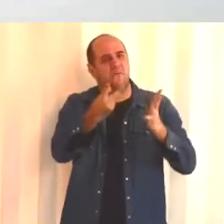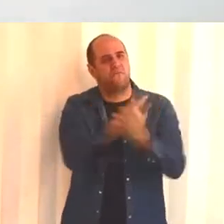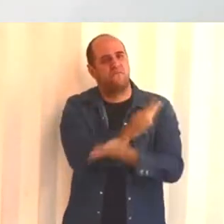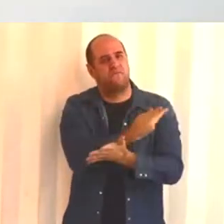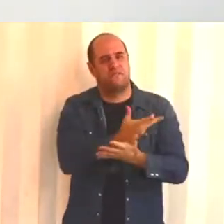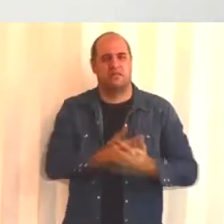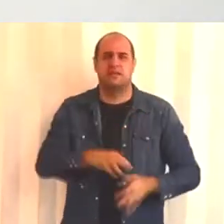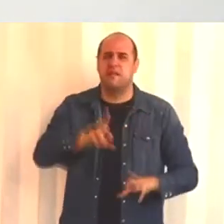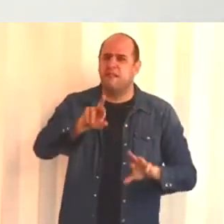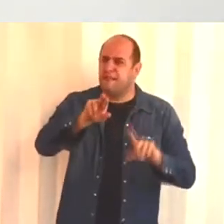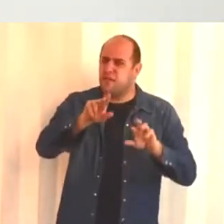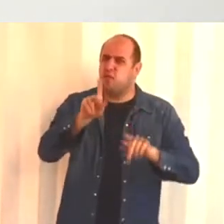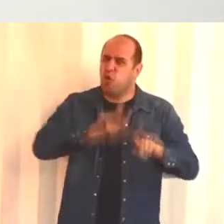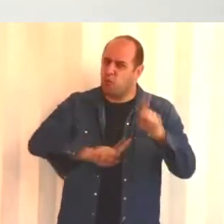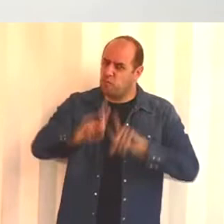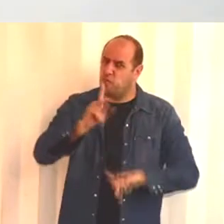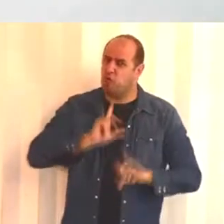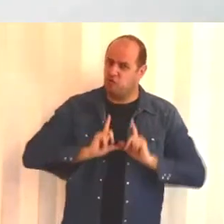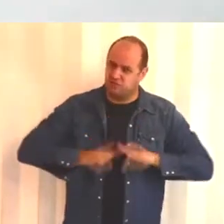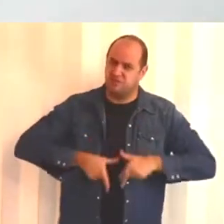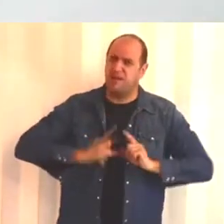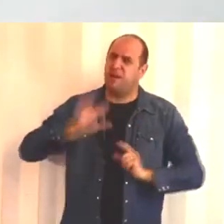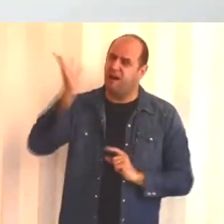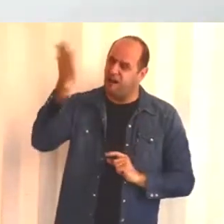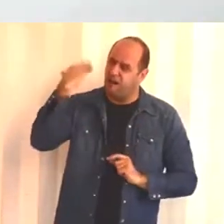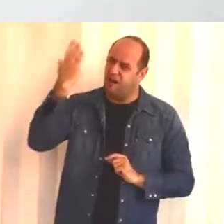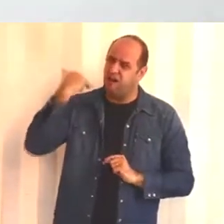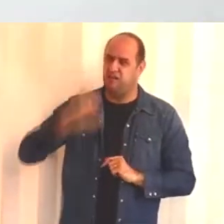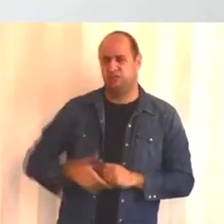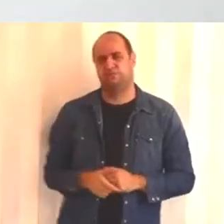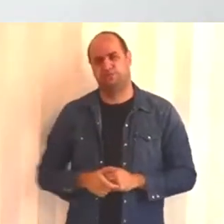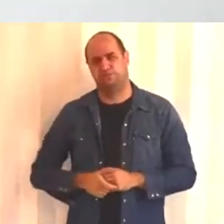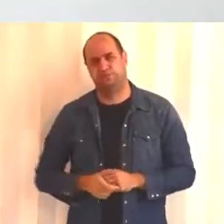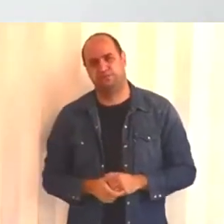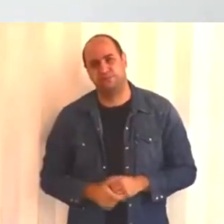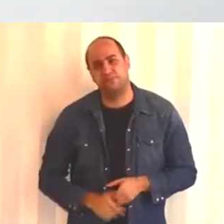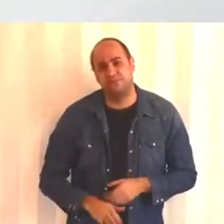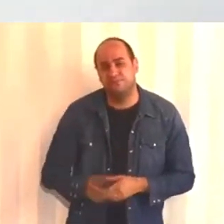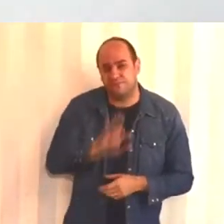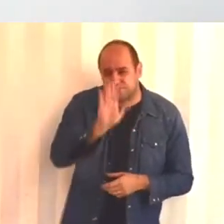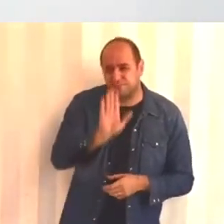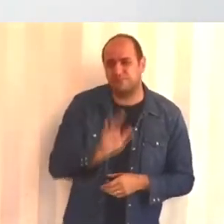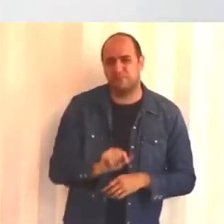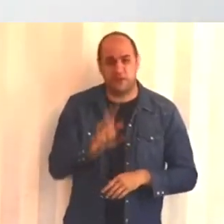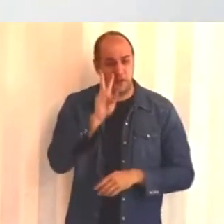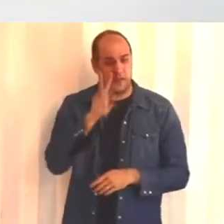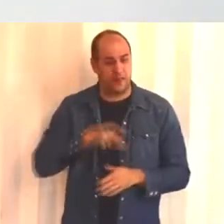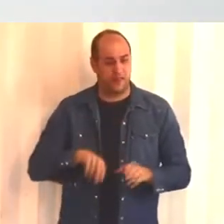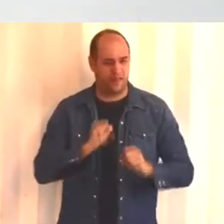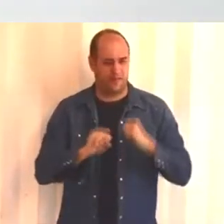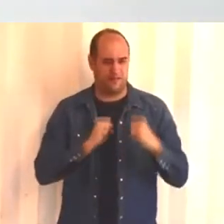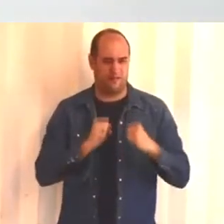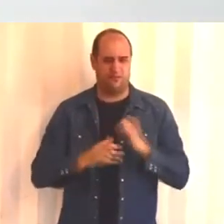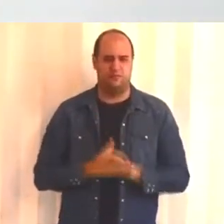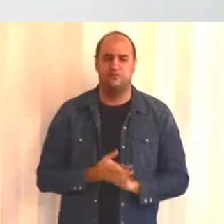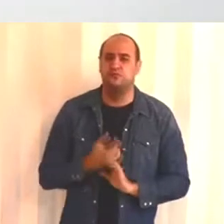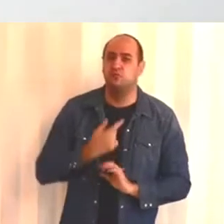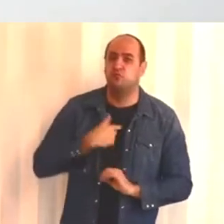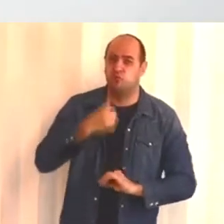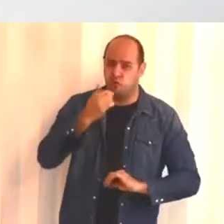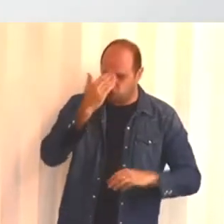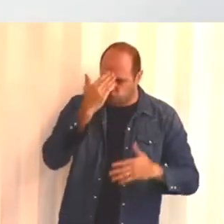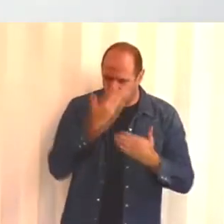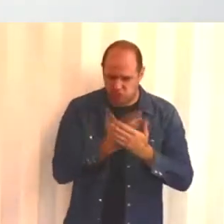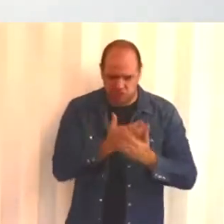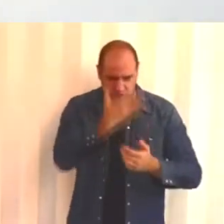passado, como nós também fazemos. Mas olha só o que o texto nos diz. Em vez de eu confiar nos homens, eu